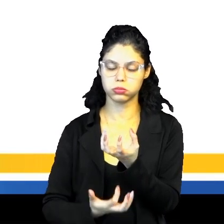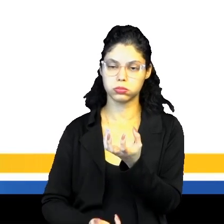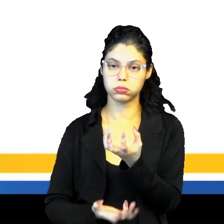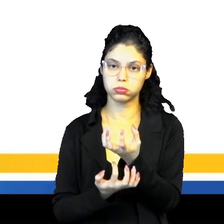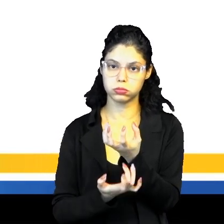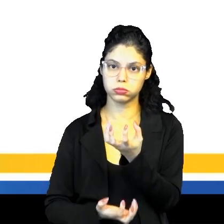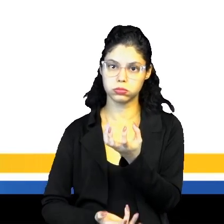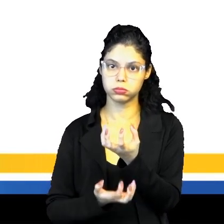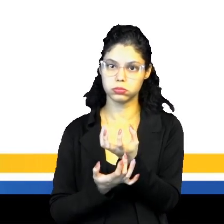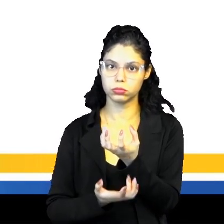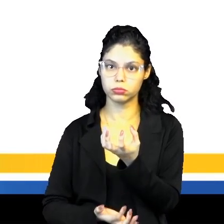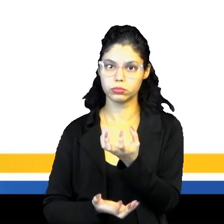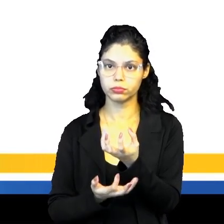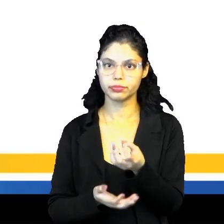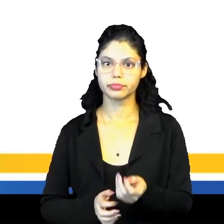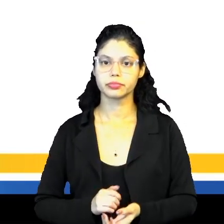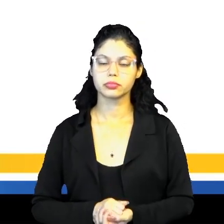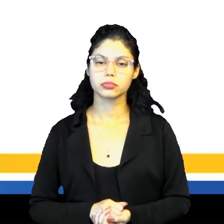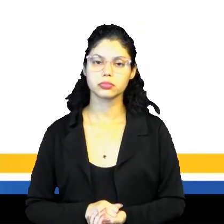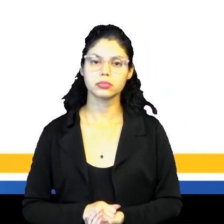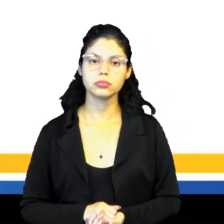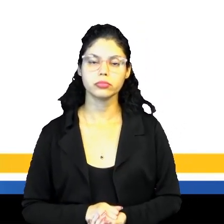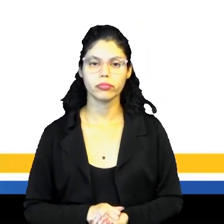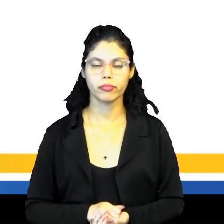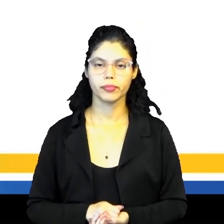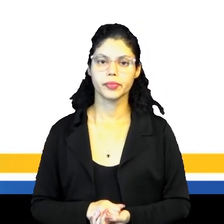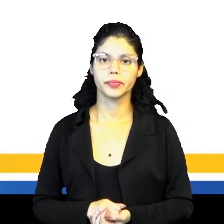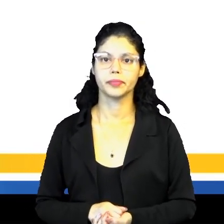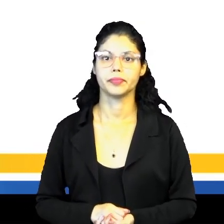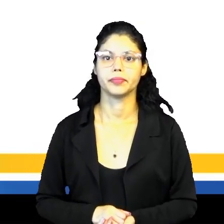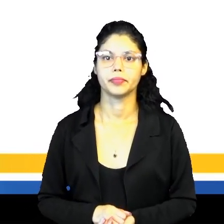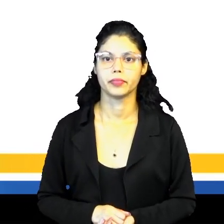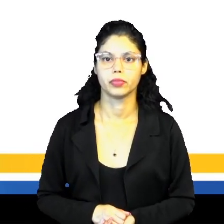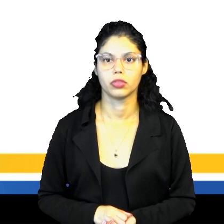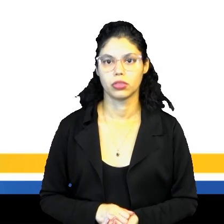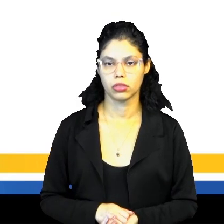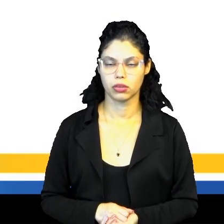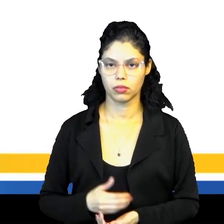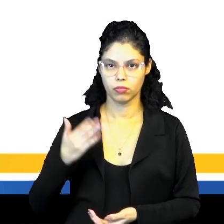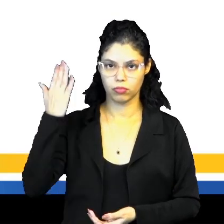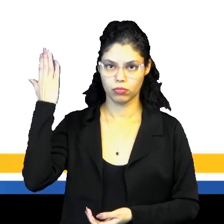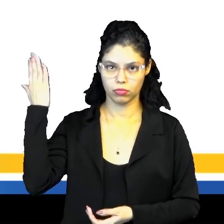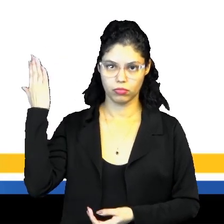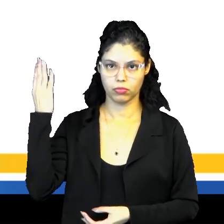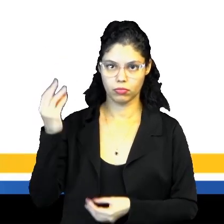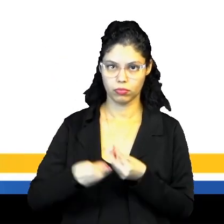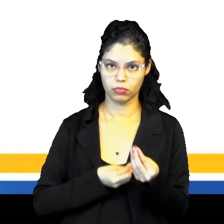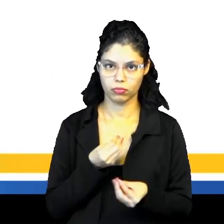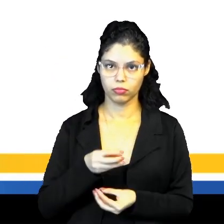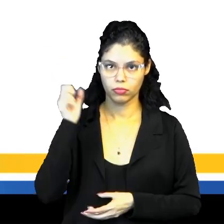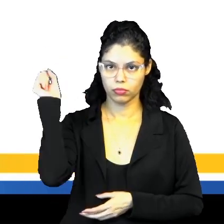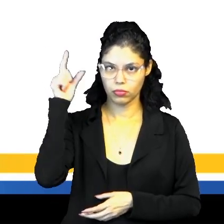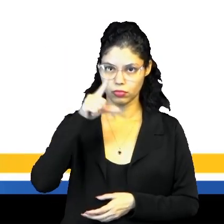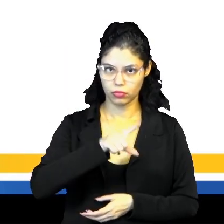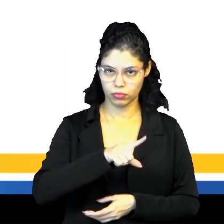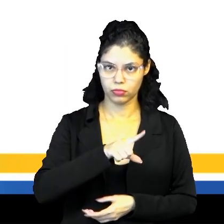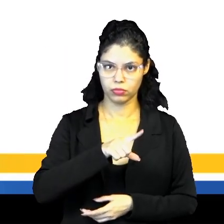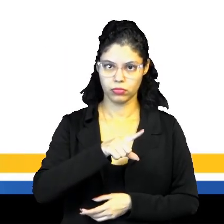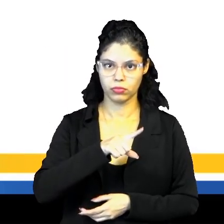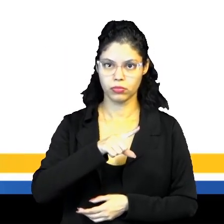né? Então, podemos observar aqui naquele GIF, né, à sua direita ali, como funciona ali, né? O Sol ele emite o